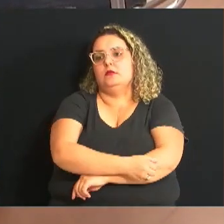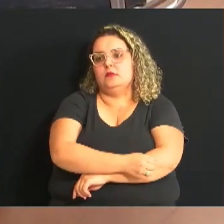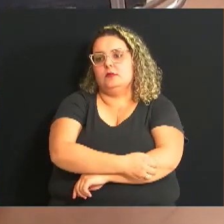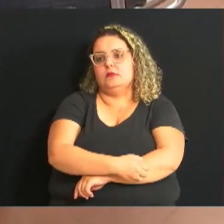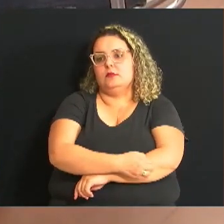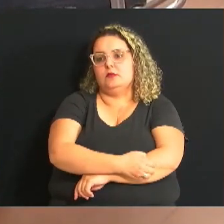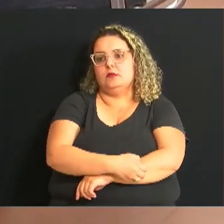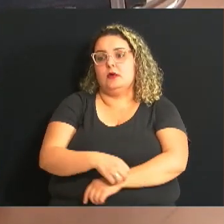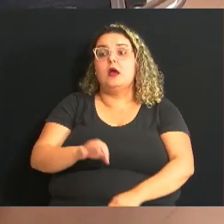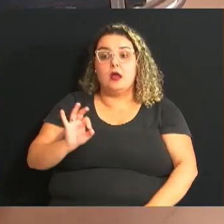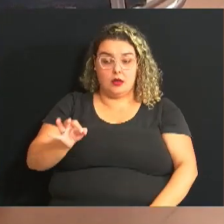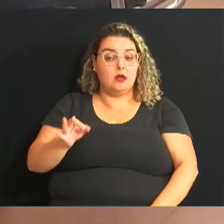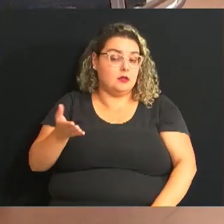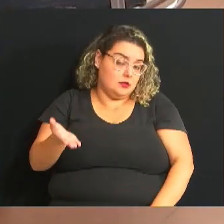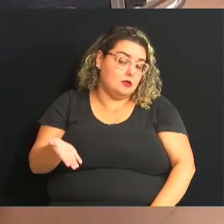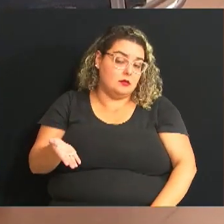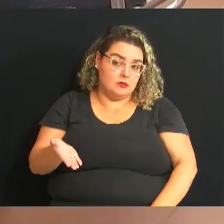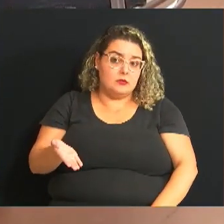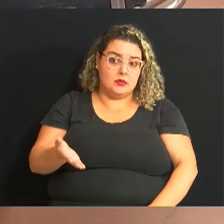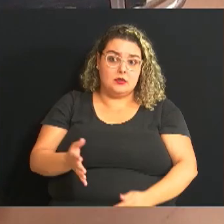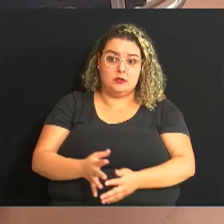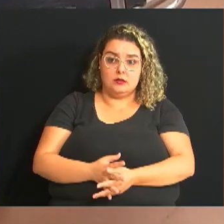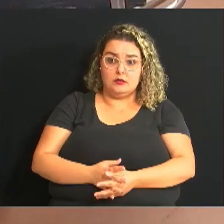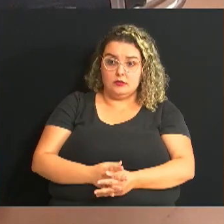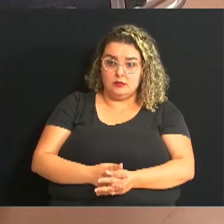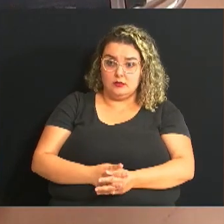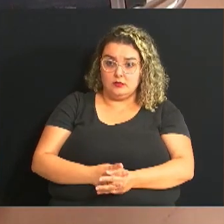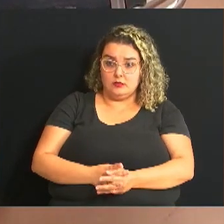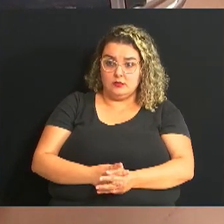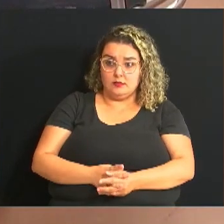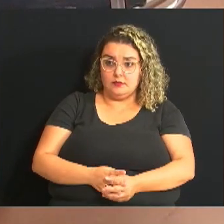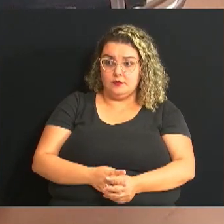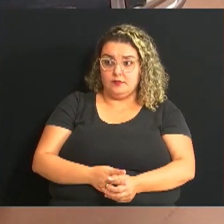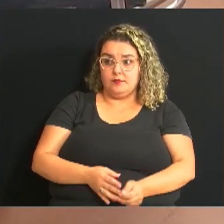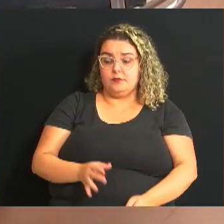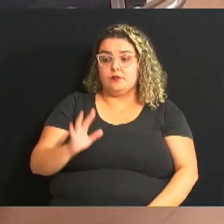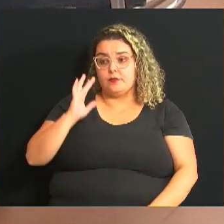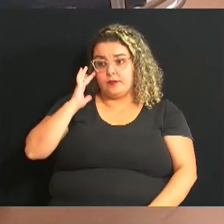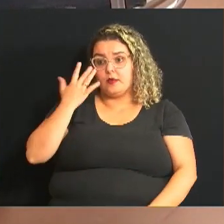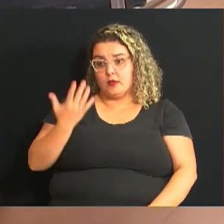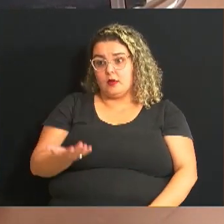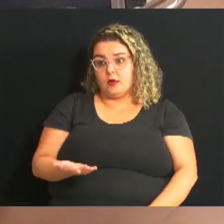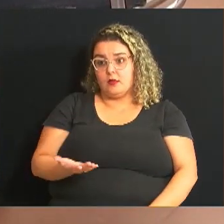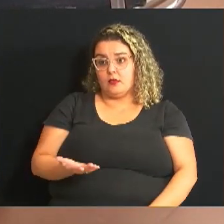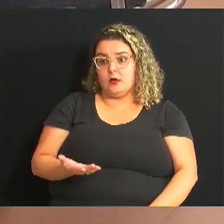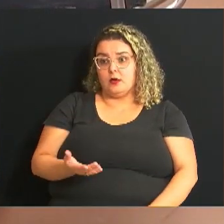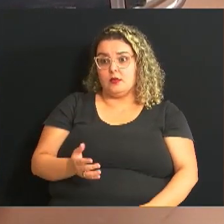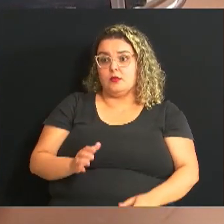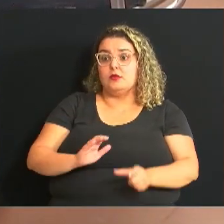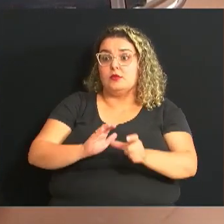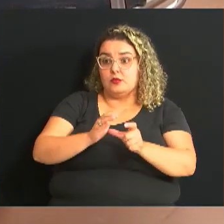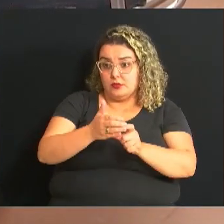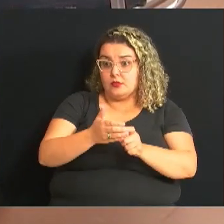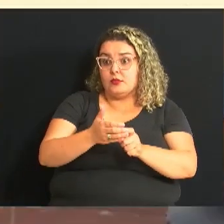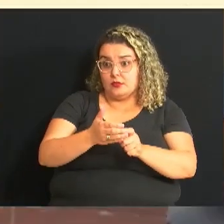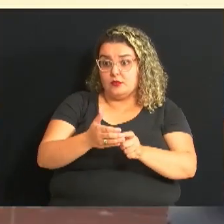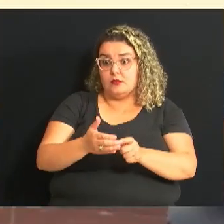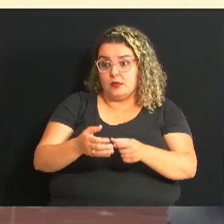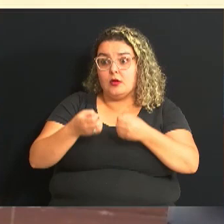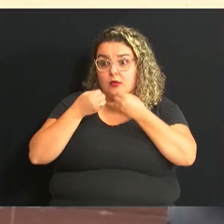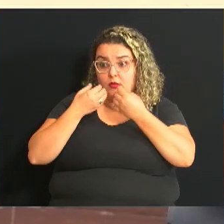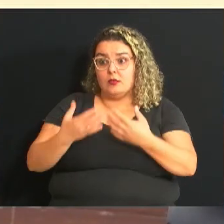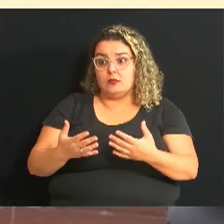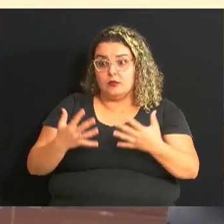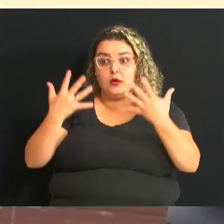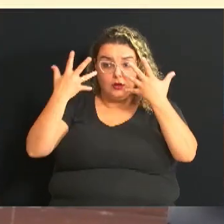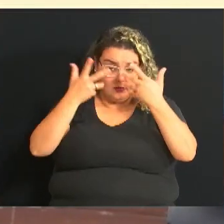isso, né? É a questão, eu acho que o termo é muito apropriado. É Leão Solidário,